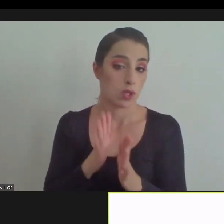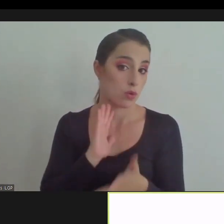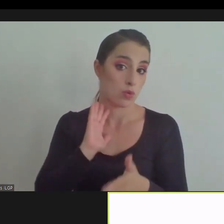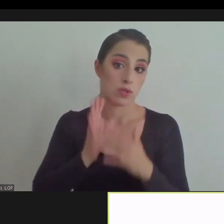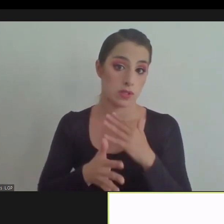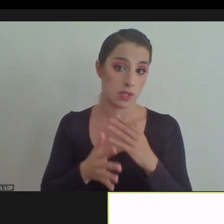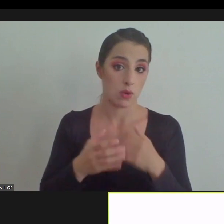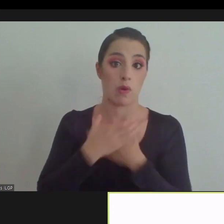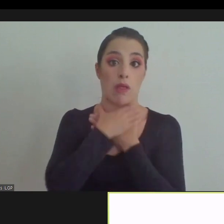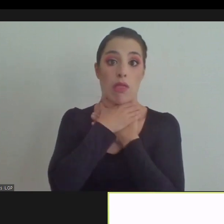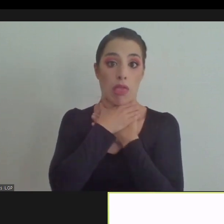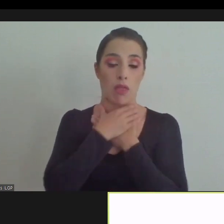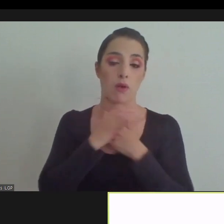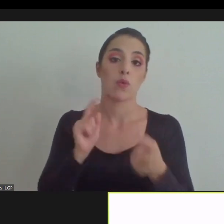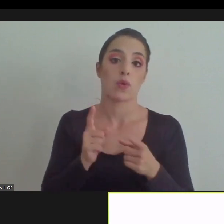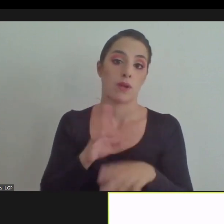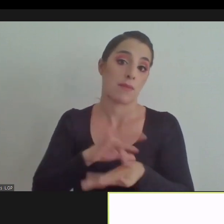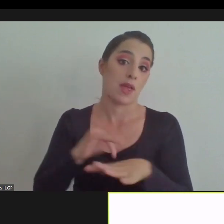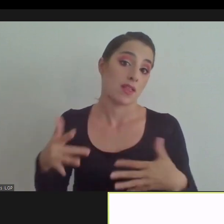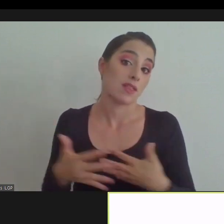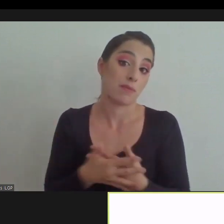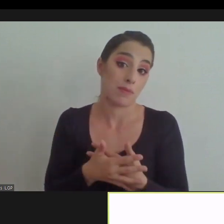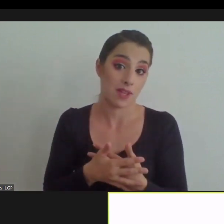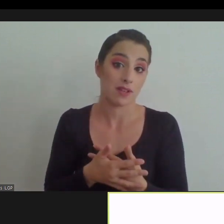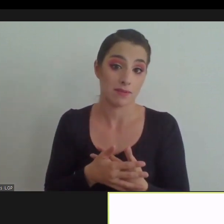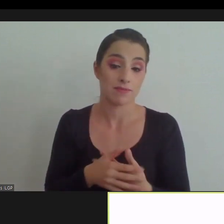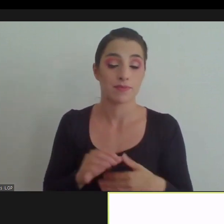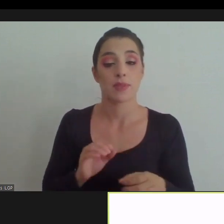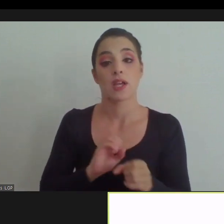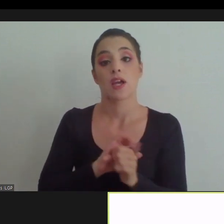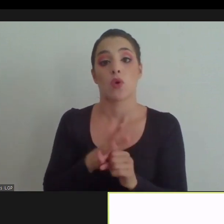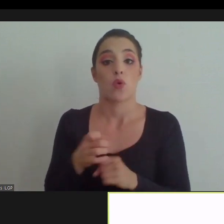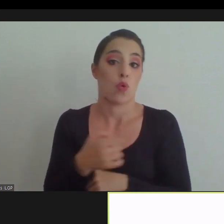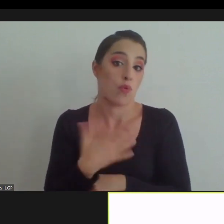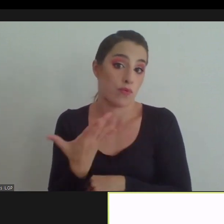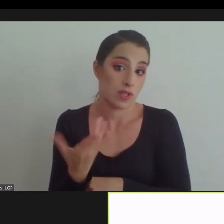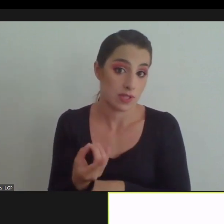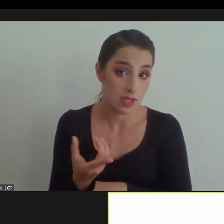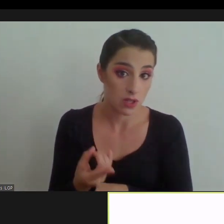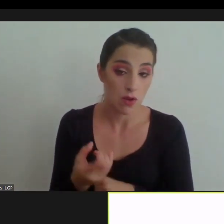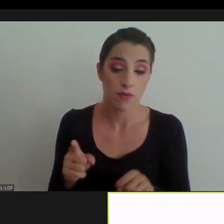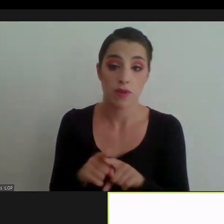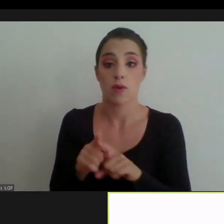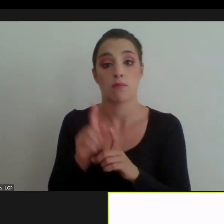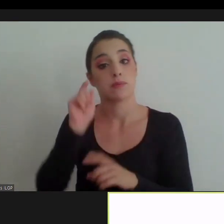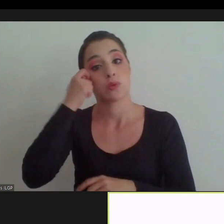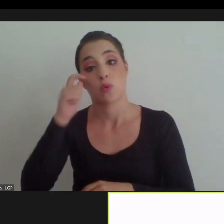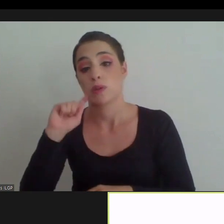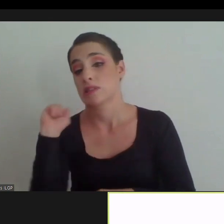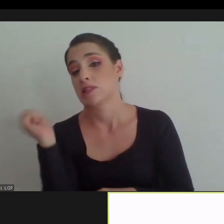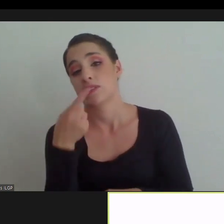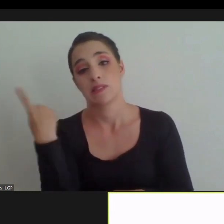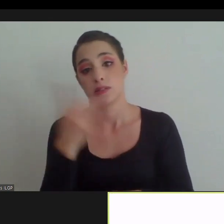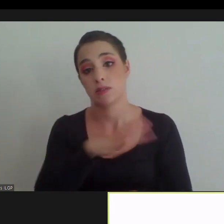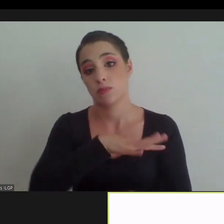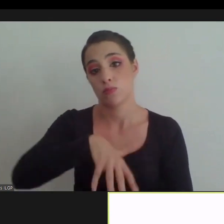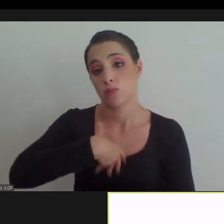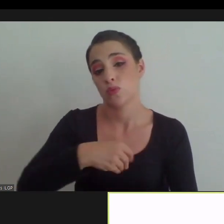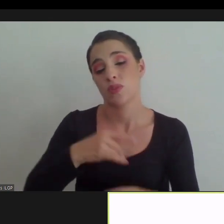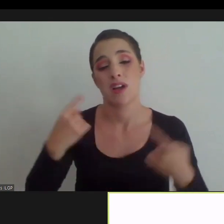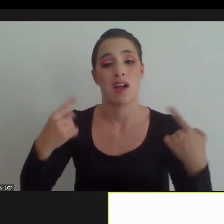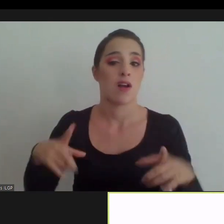contexto da pandemia da Covid-19. Em face desta pandemia, houve